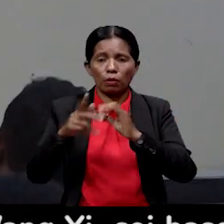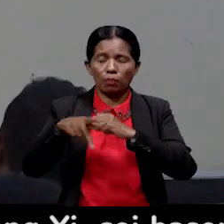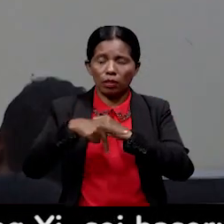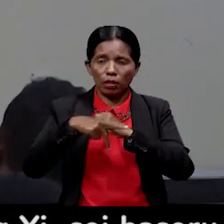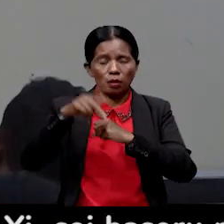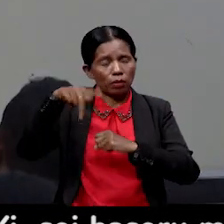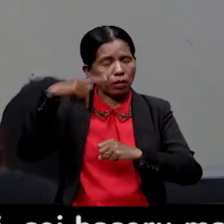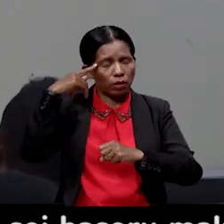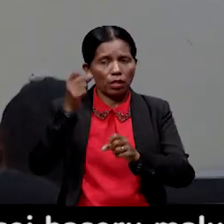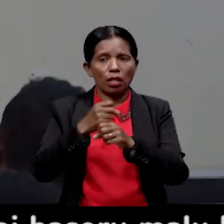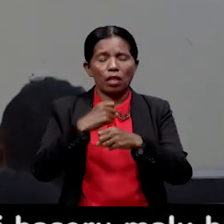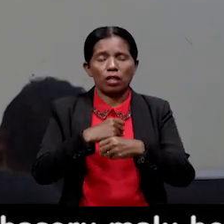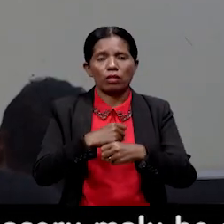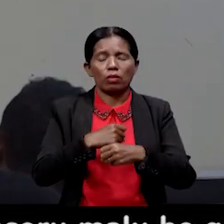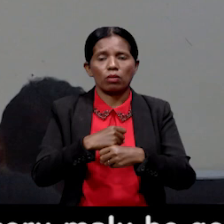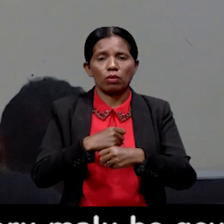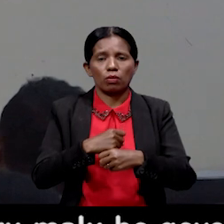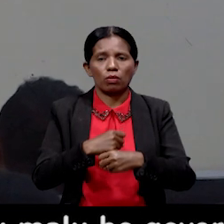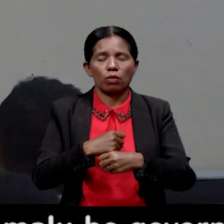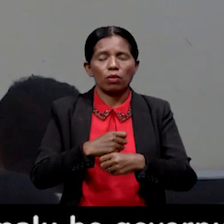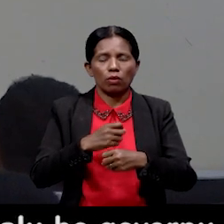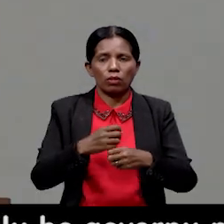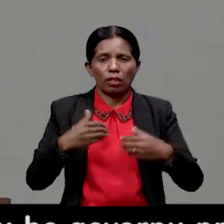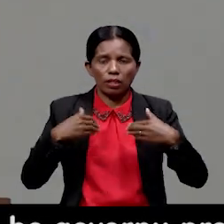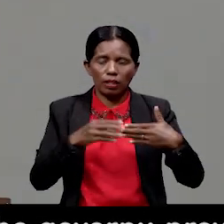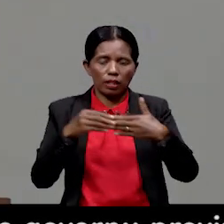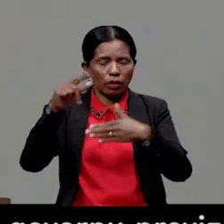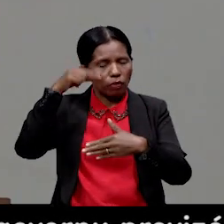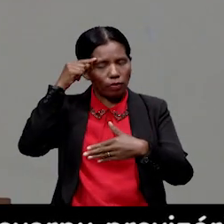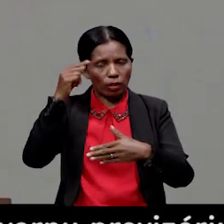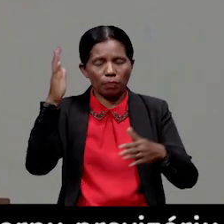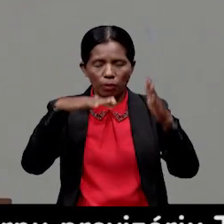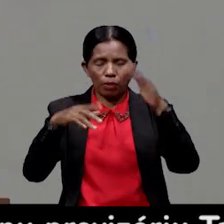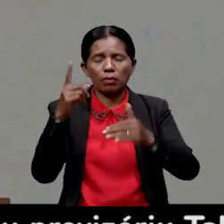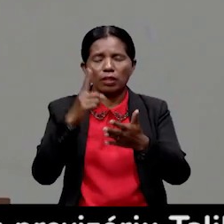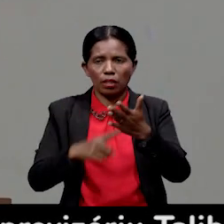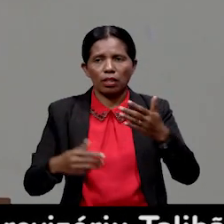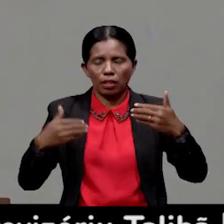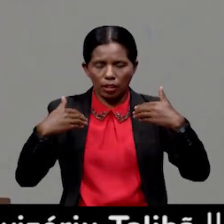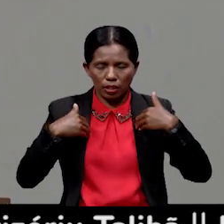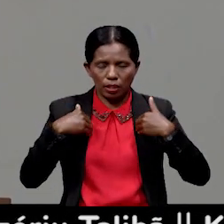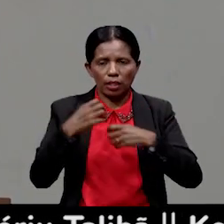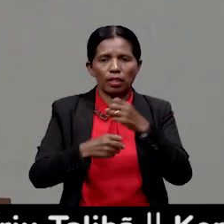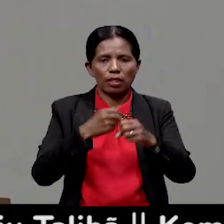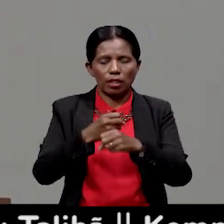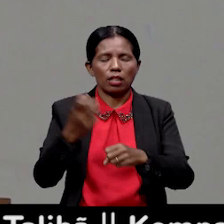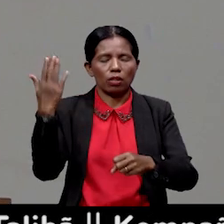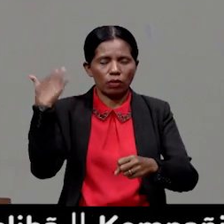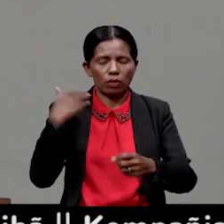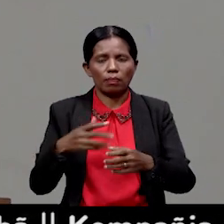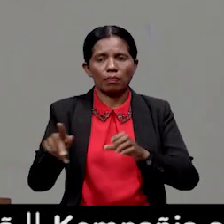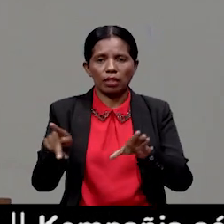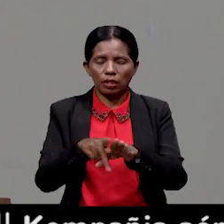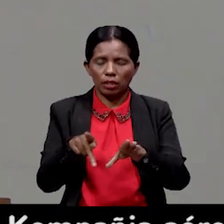atu forma governo ia tinan oin, tem que haré problema saída de, mak acontece ona ia tinan anterior. Participa